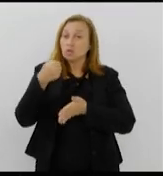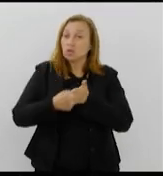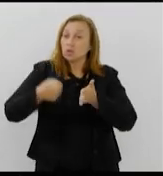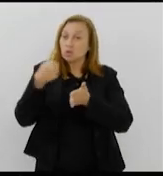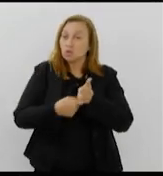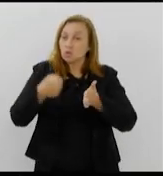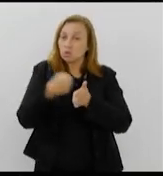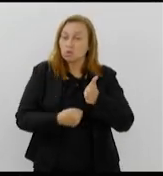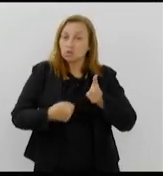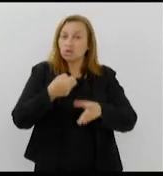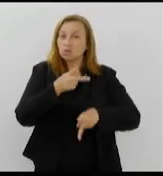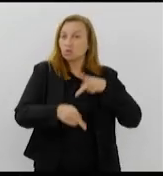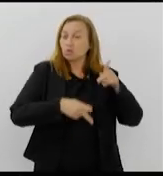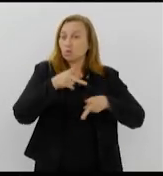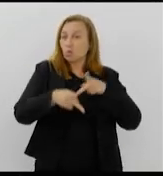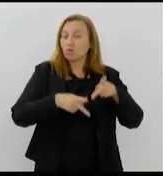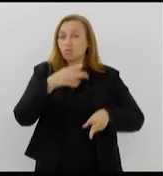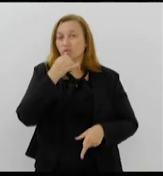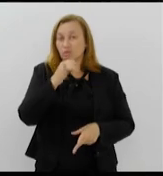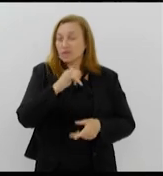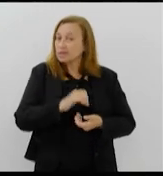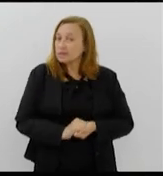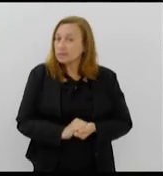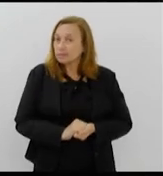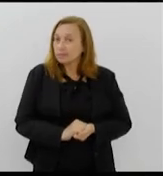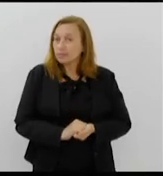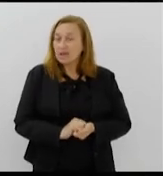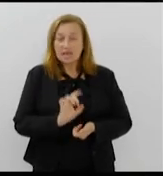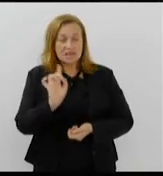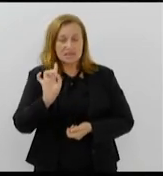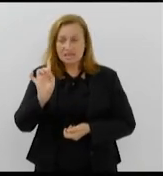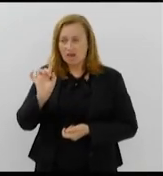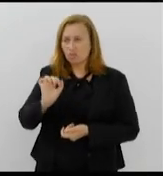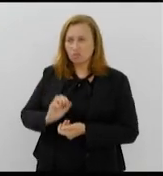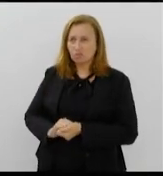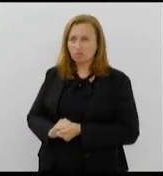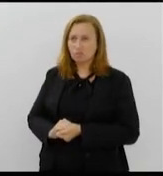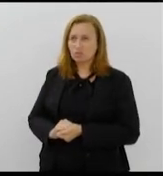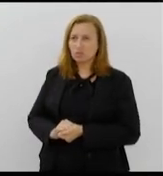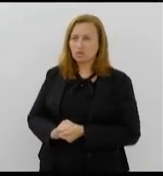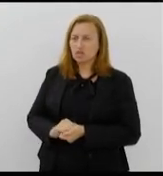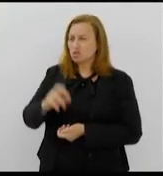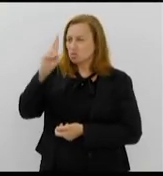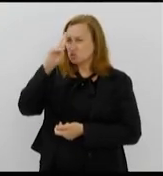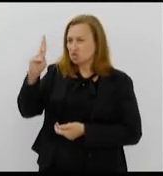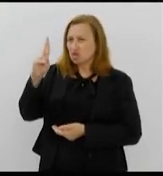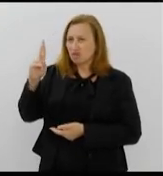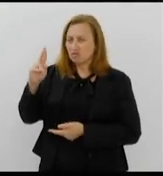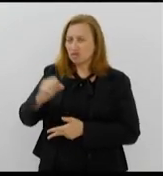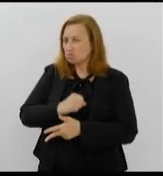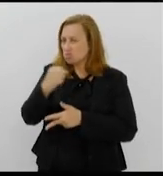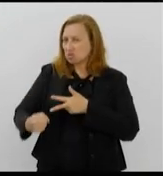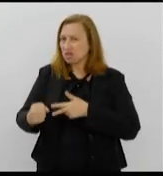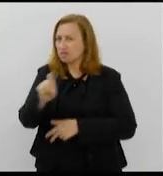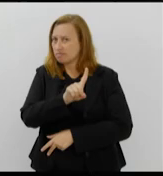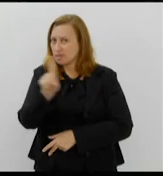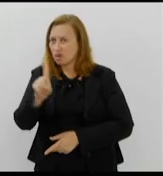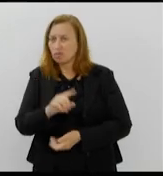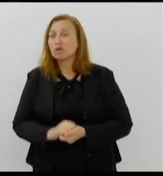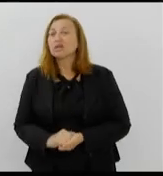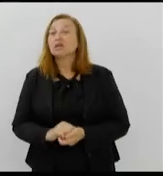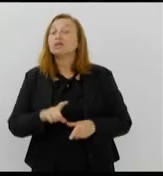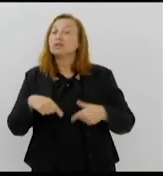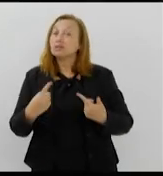da população fluminense e não do chefe de poderes. Então,